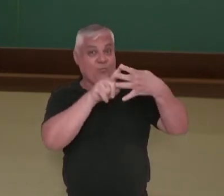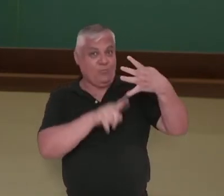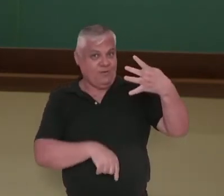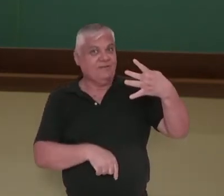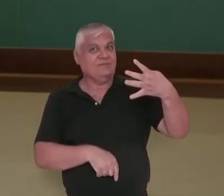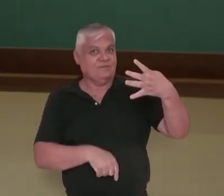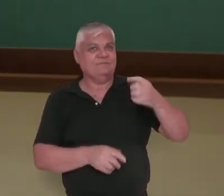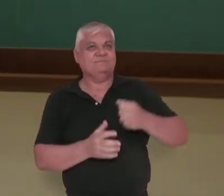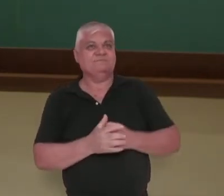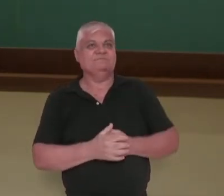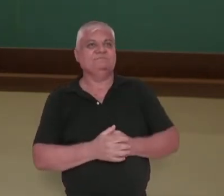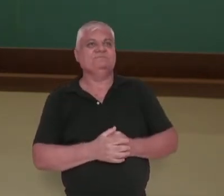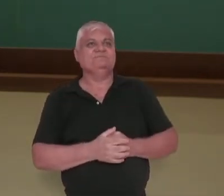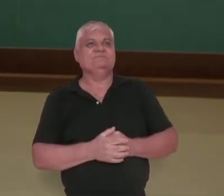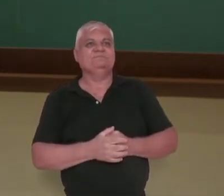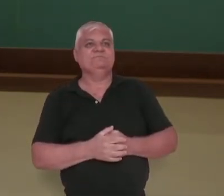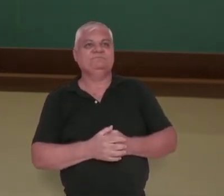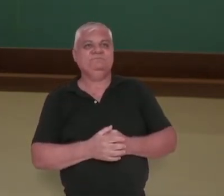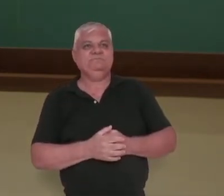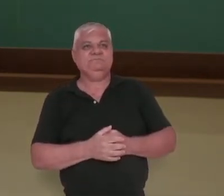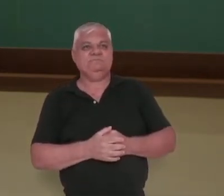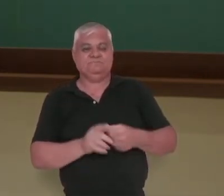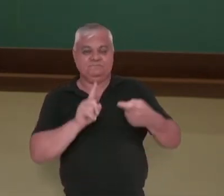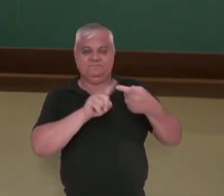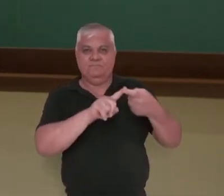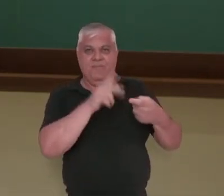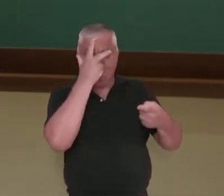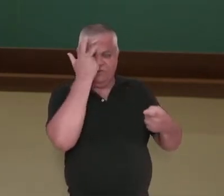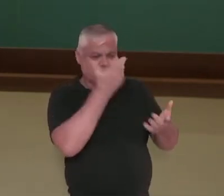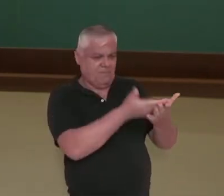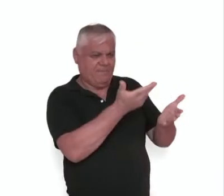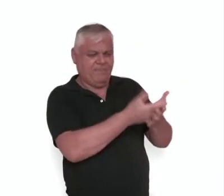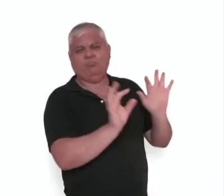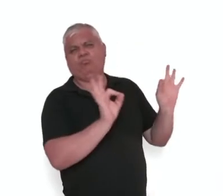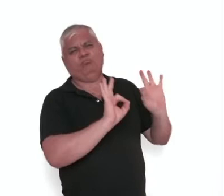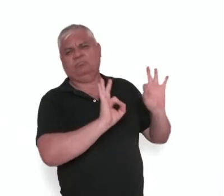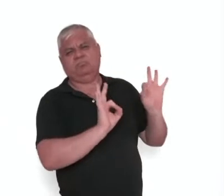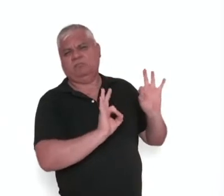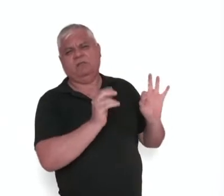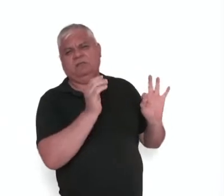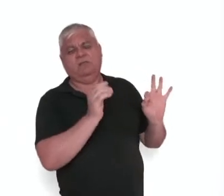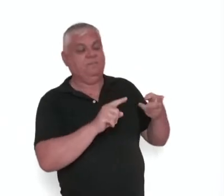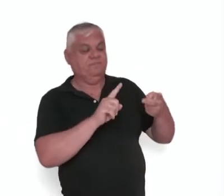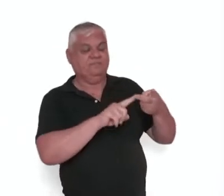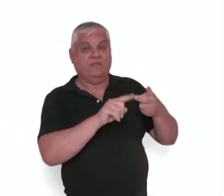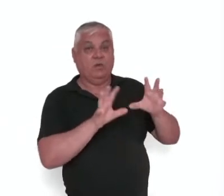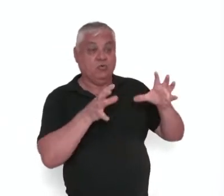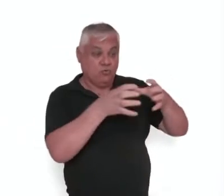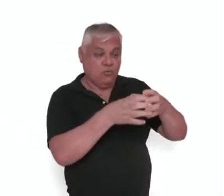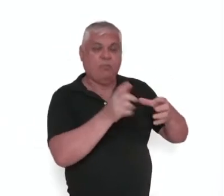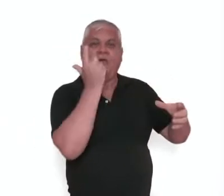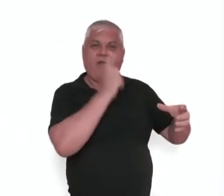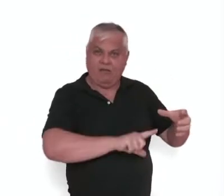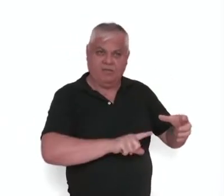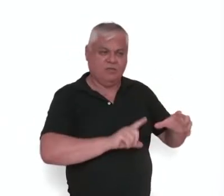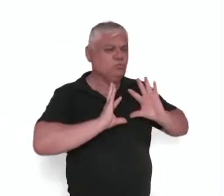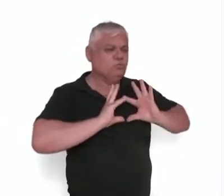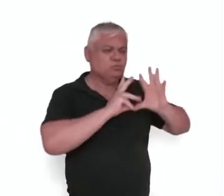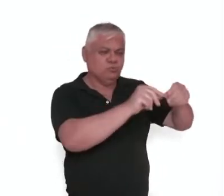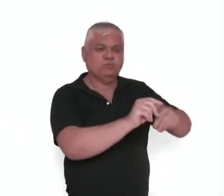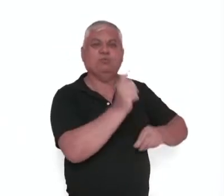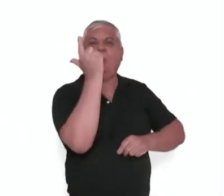tópicos, gente. Sem perdedores, de resultado coletivo, de inversão e